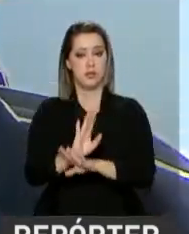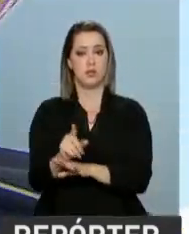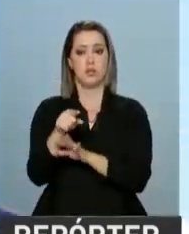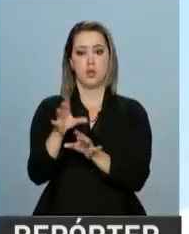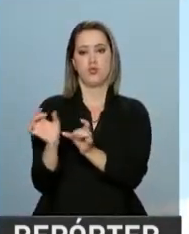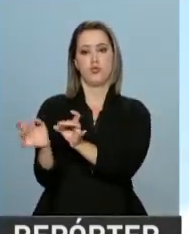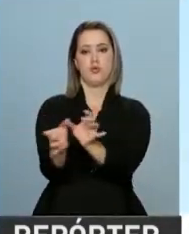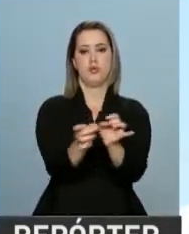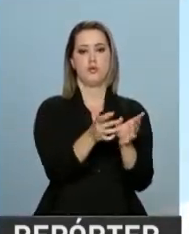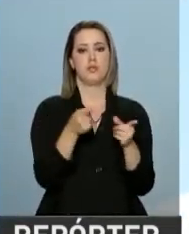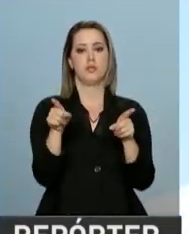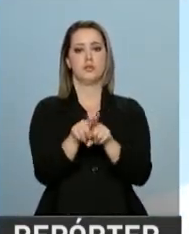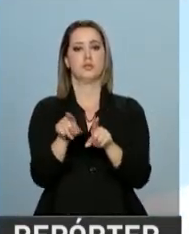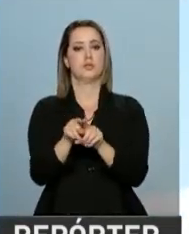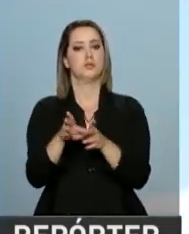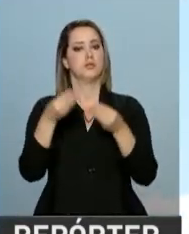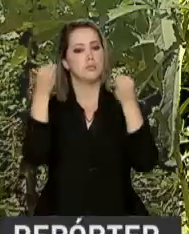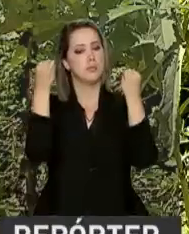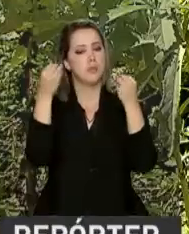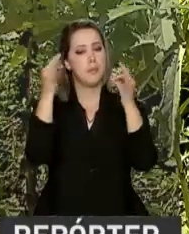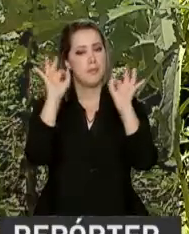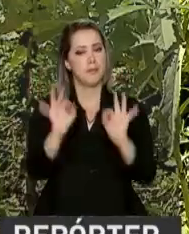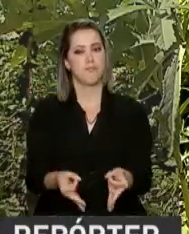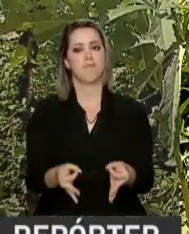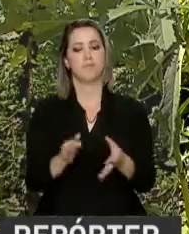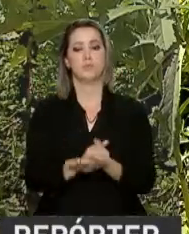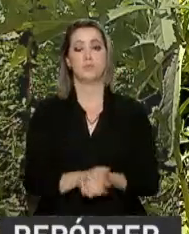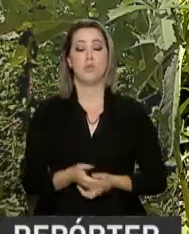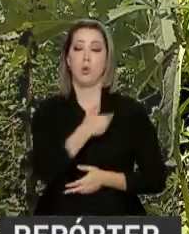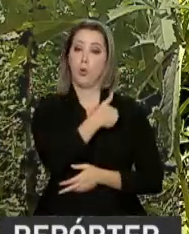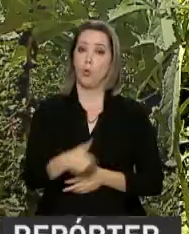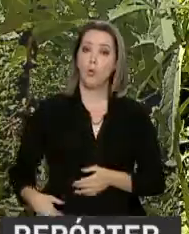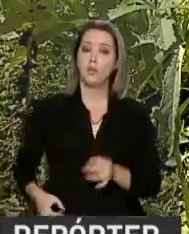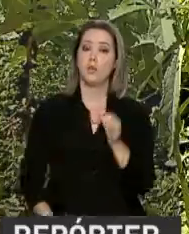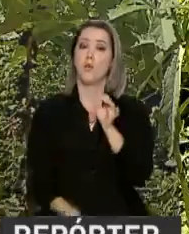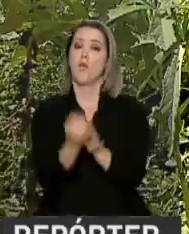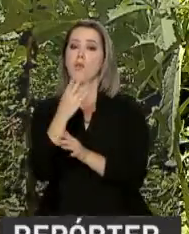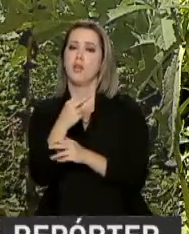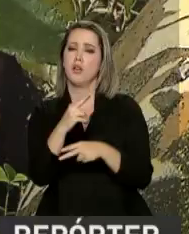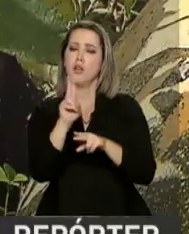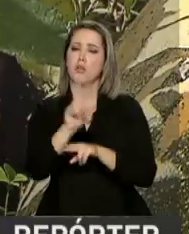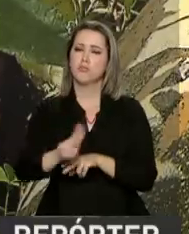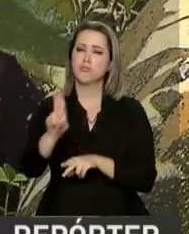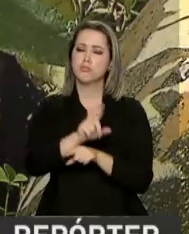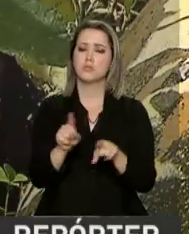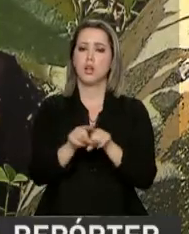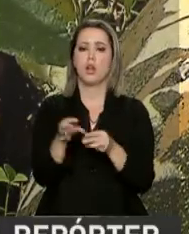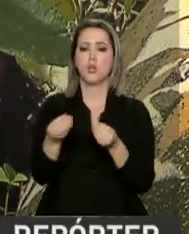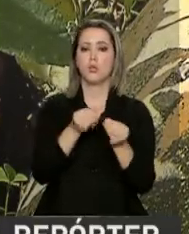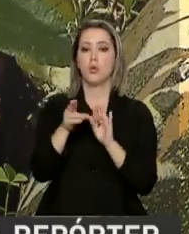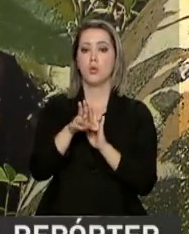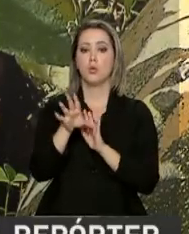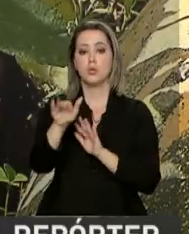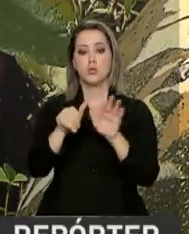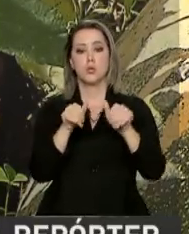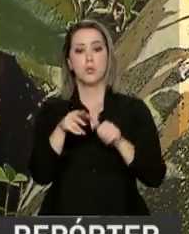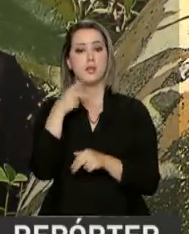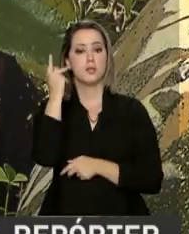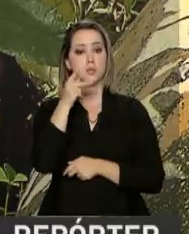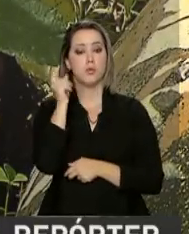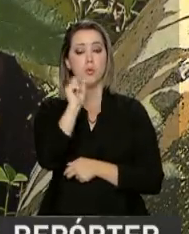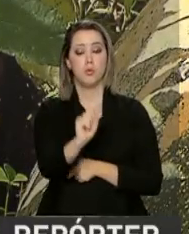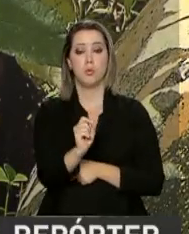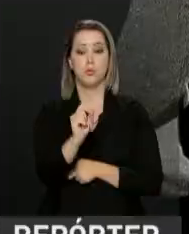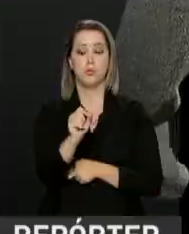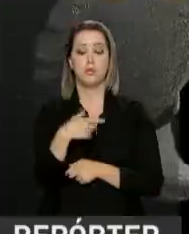da produção também está garantido o governo vai criar ferramentas para monitorar as chamadas públicas de compra de alimentos da agricultura